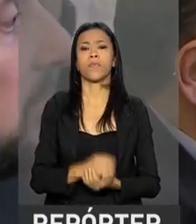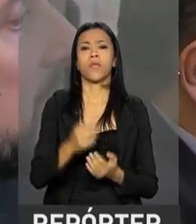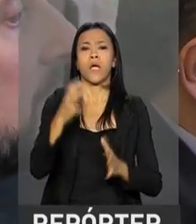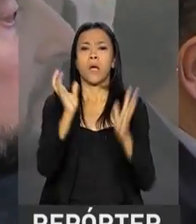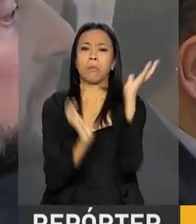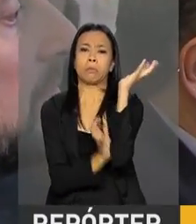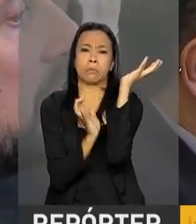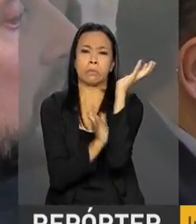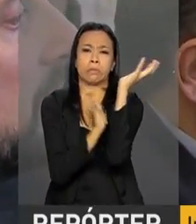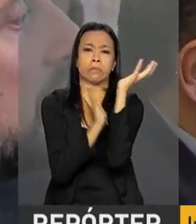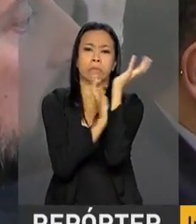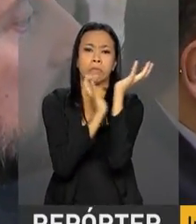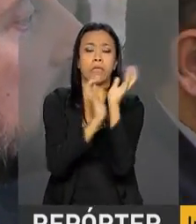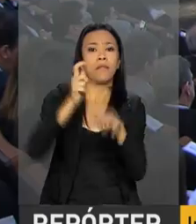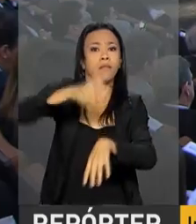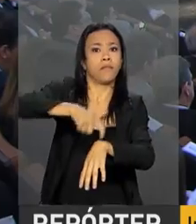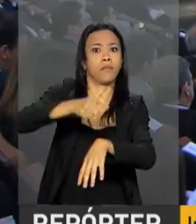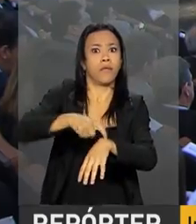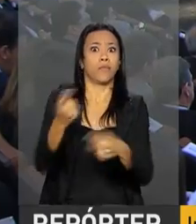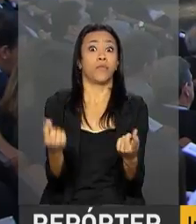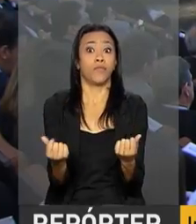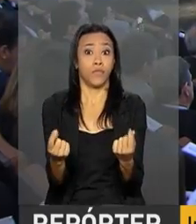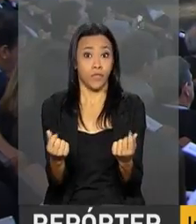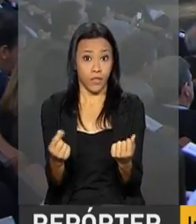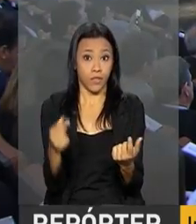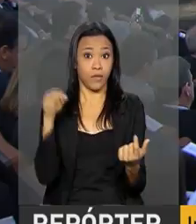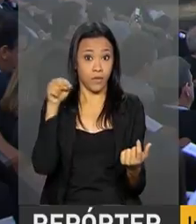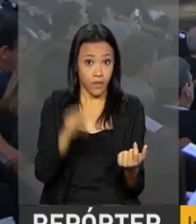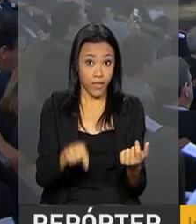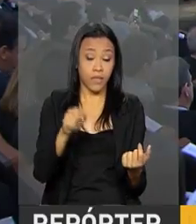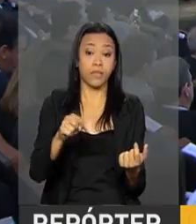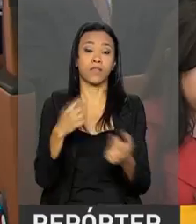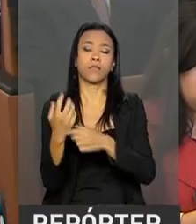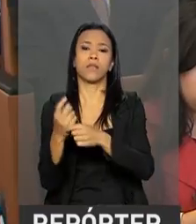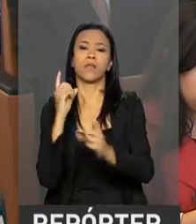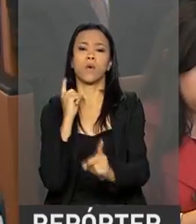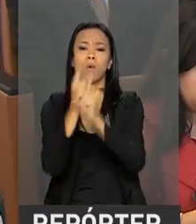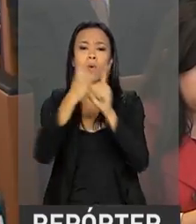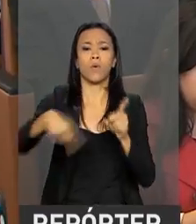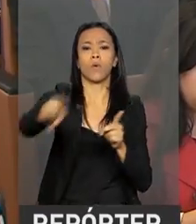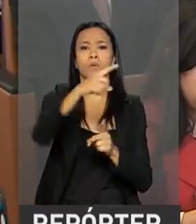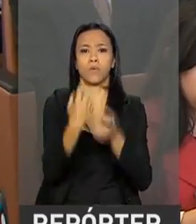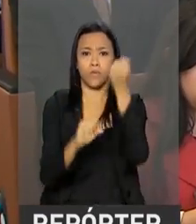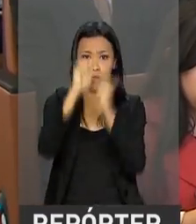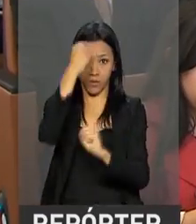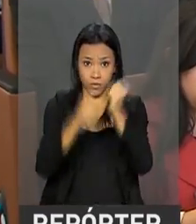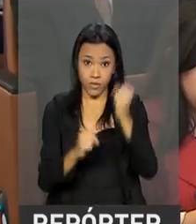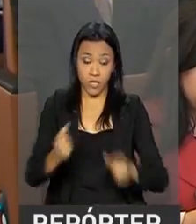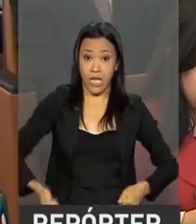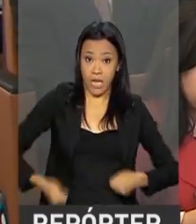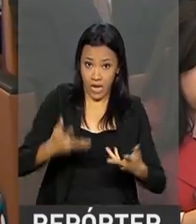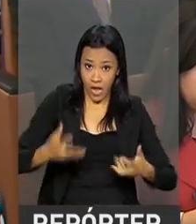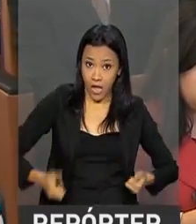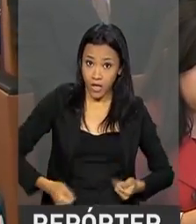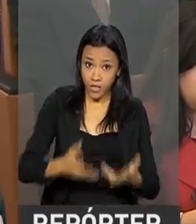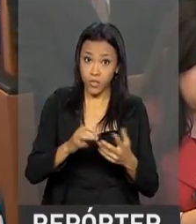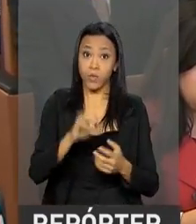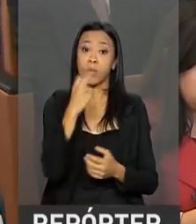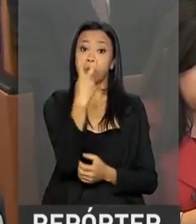Burocracia que custa tempo e dinheiro. Um estudo da Confederação Nacional da Indústria mostrou que as empresas gastam, em média,